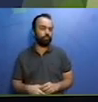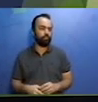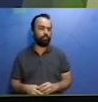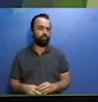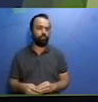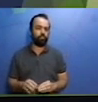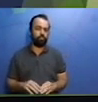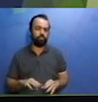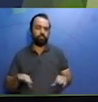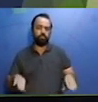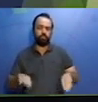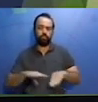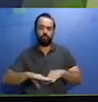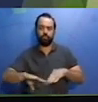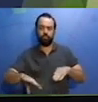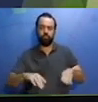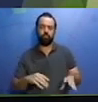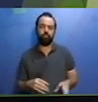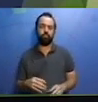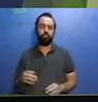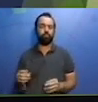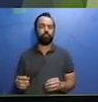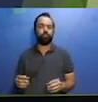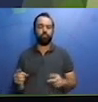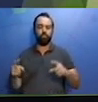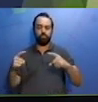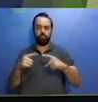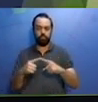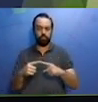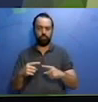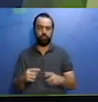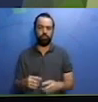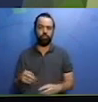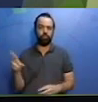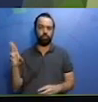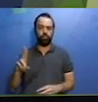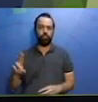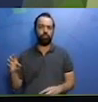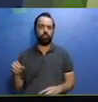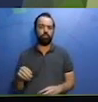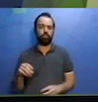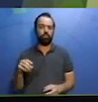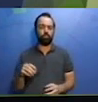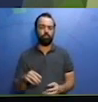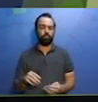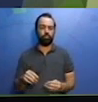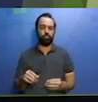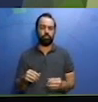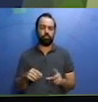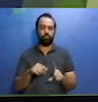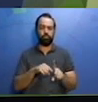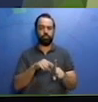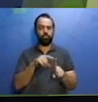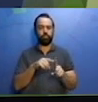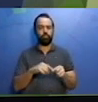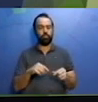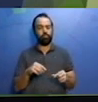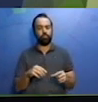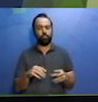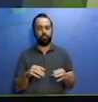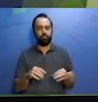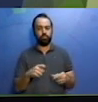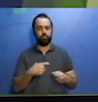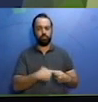são separados de acordo com a temperatura com que eles entram em fusão, que seria a passagem do